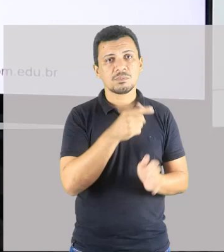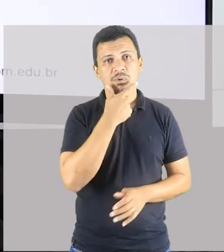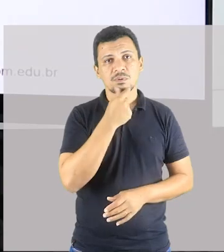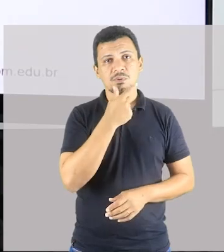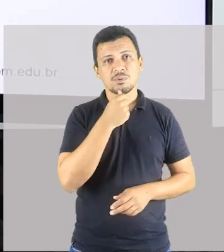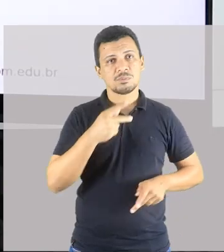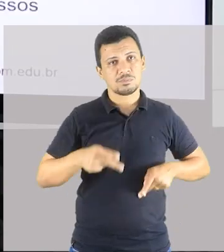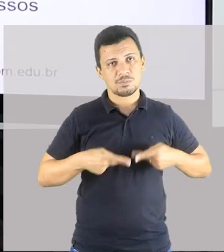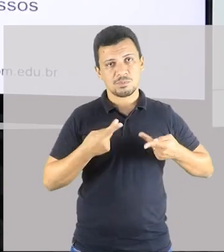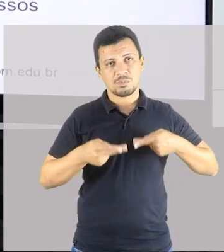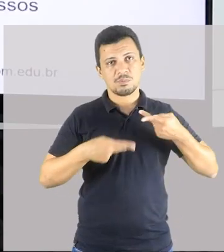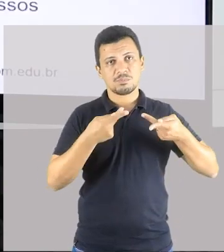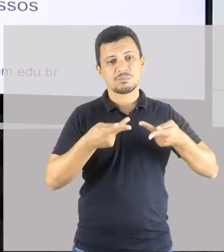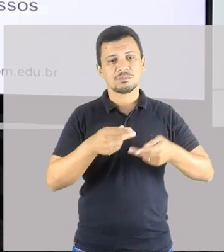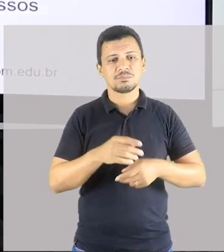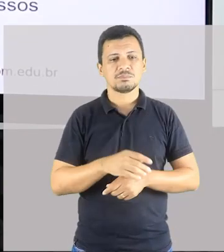masculino.